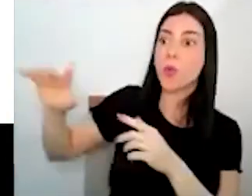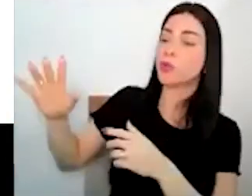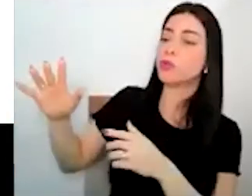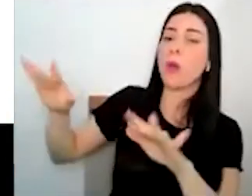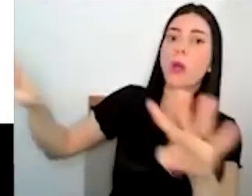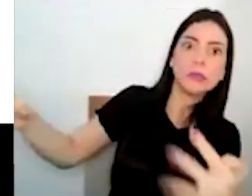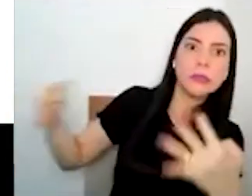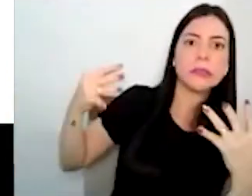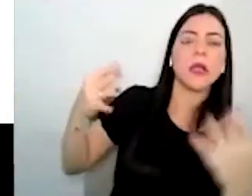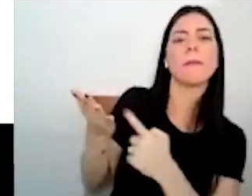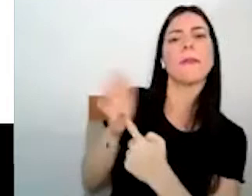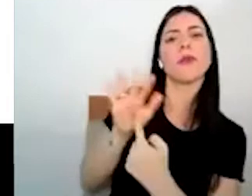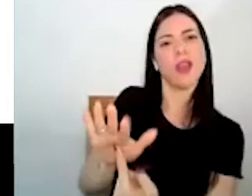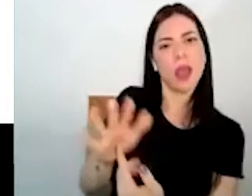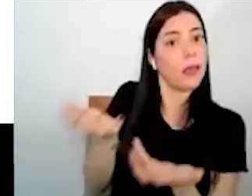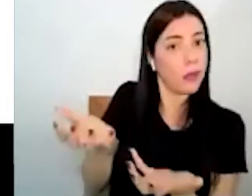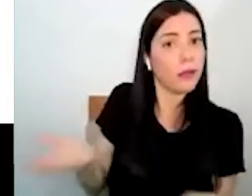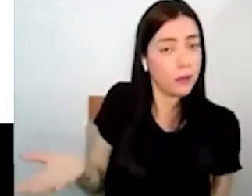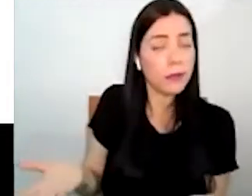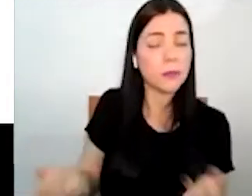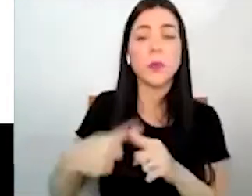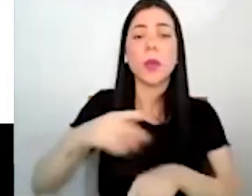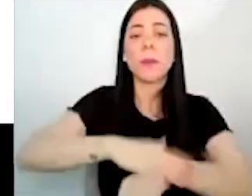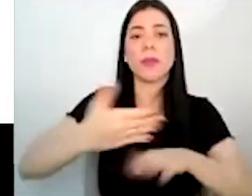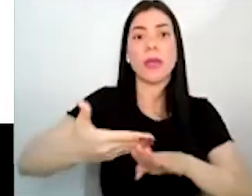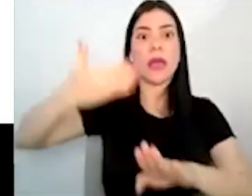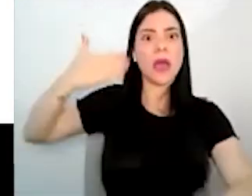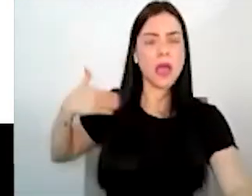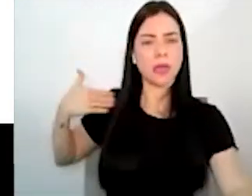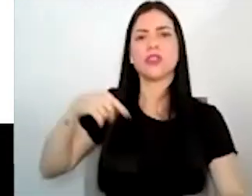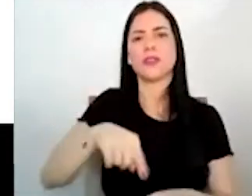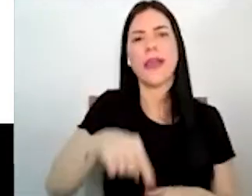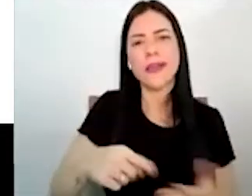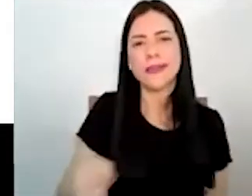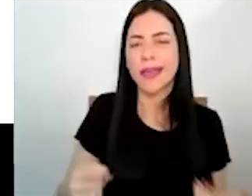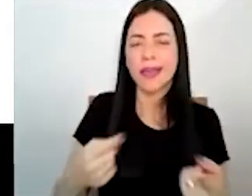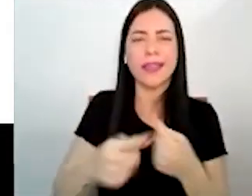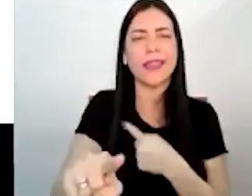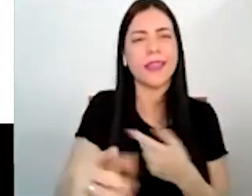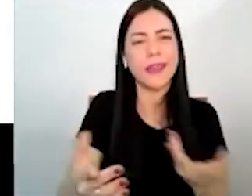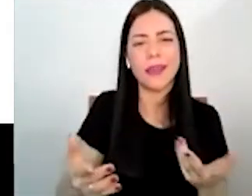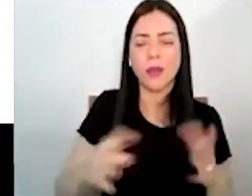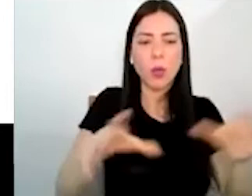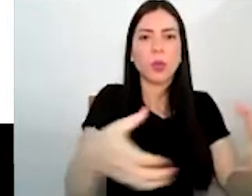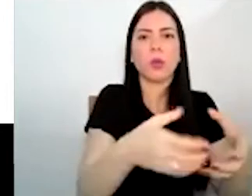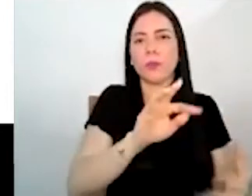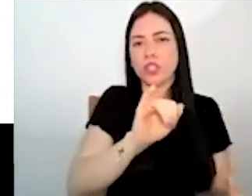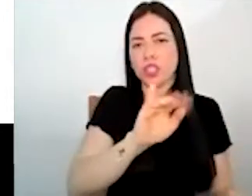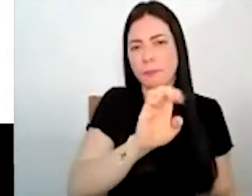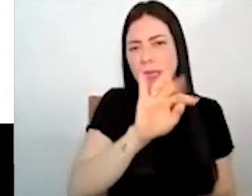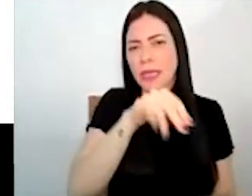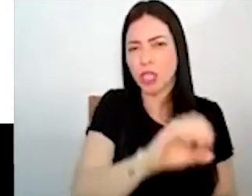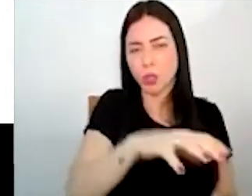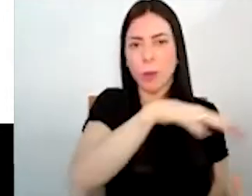cultura muito nesse momento, antes, né, de acontecer um pouco dessa diáspora, né, dos tibetanos pelo mundo, e que eram filmes que tinham